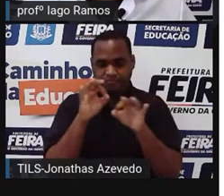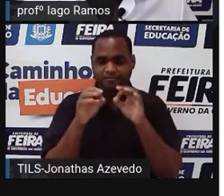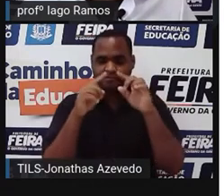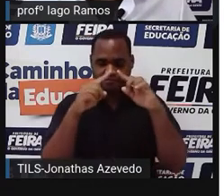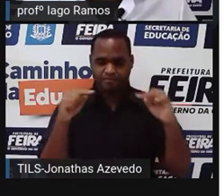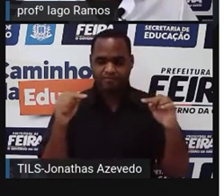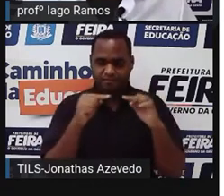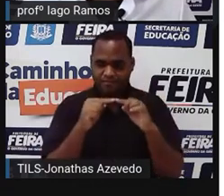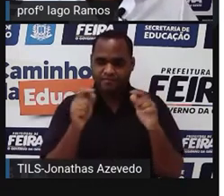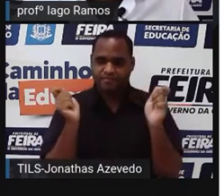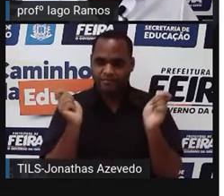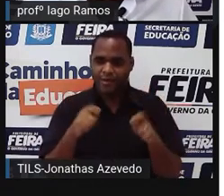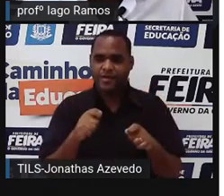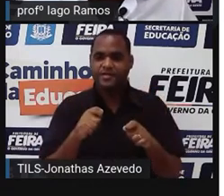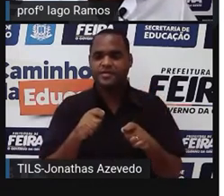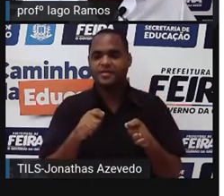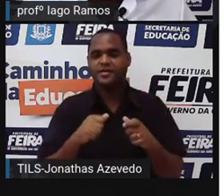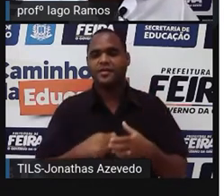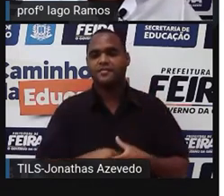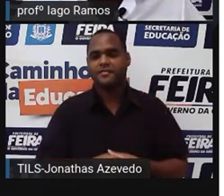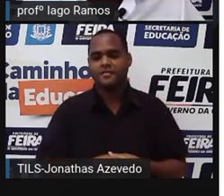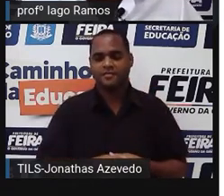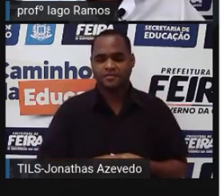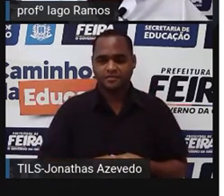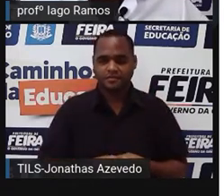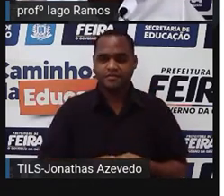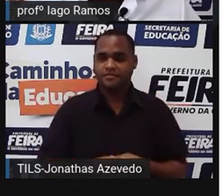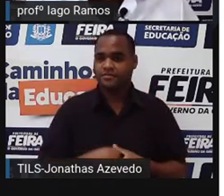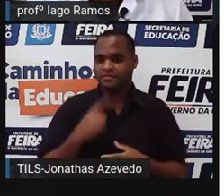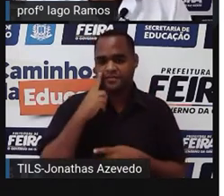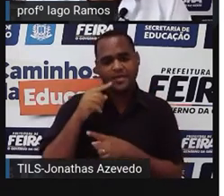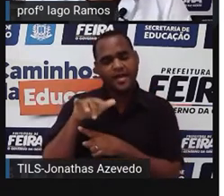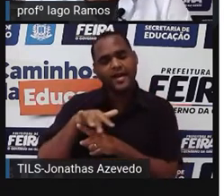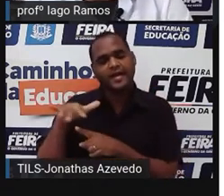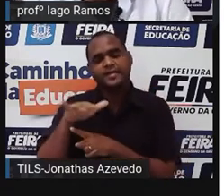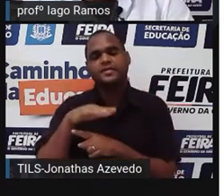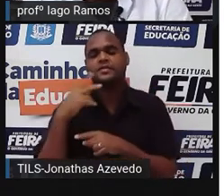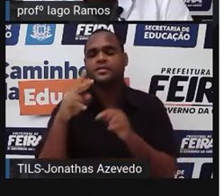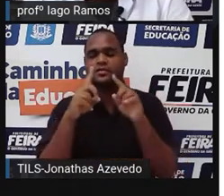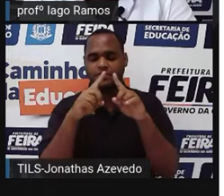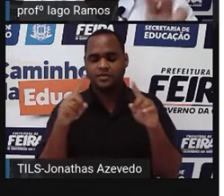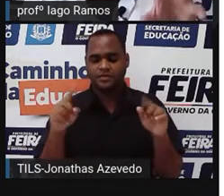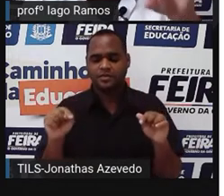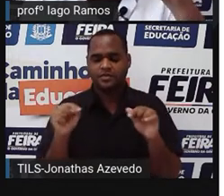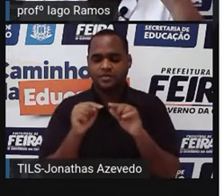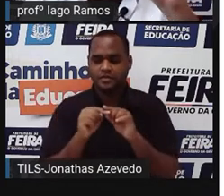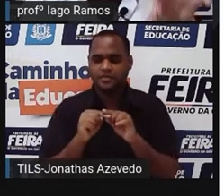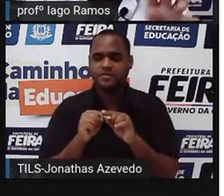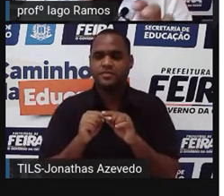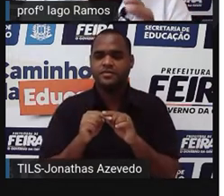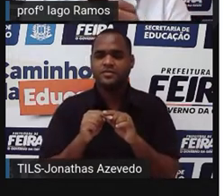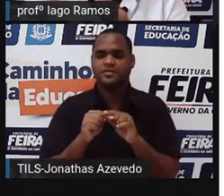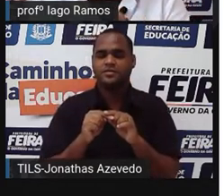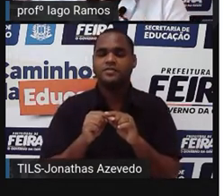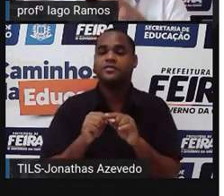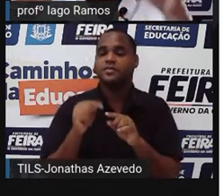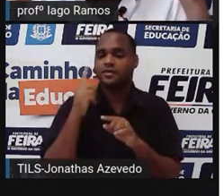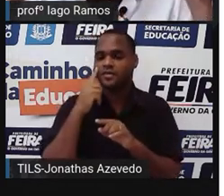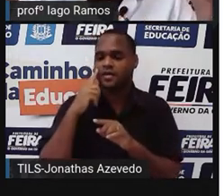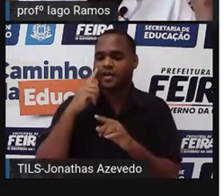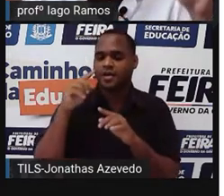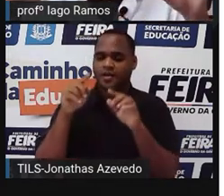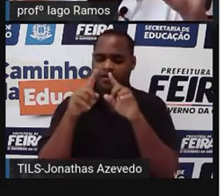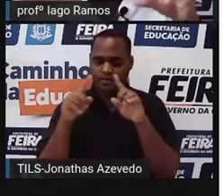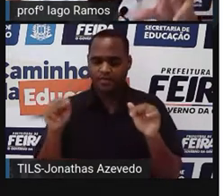esses três quadrados. E aí depois eu vi com a área desses quadrados, a gente viu que se juntar o pequeno com o